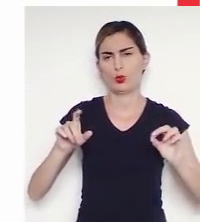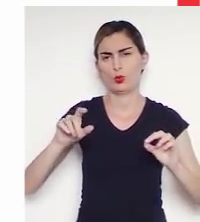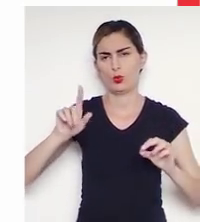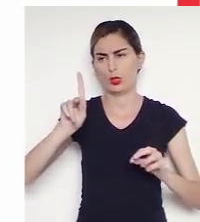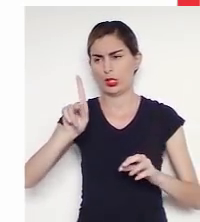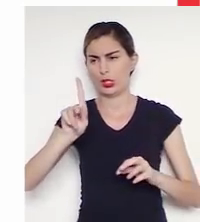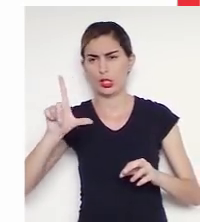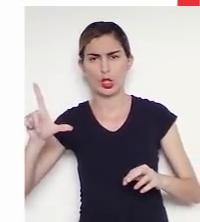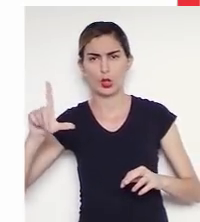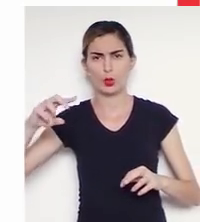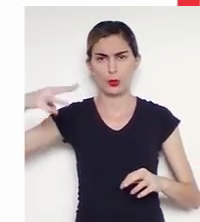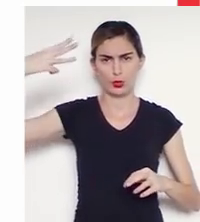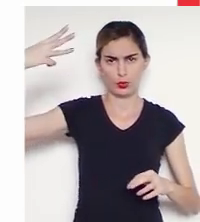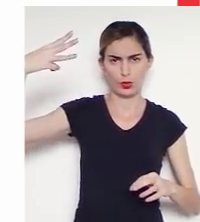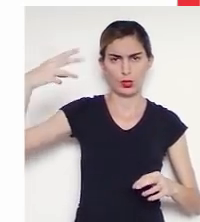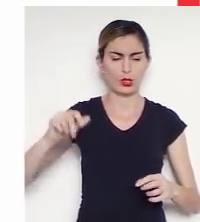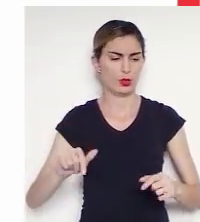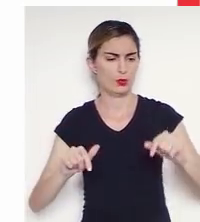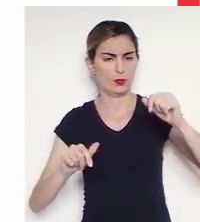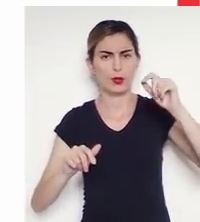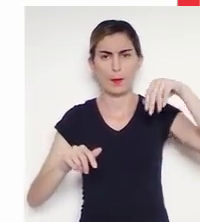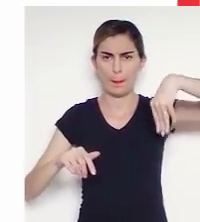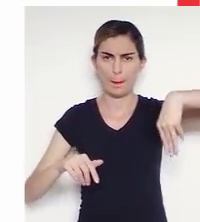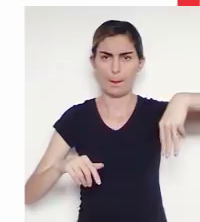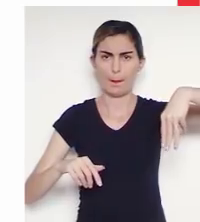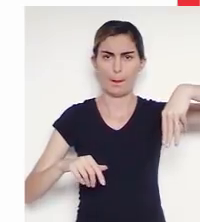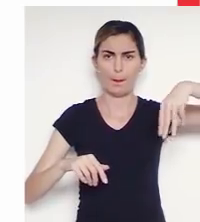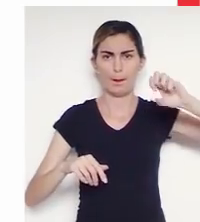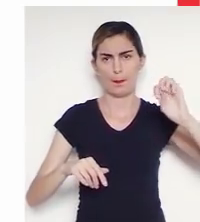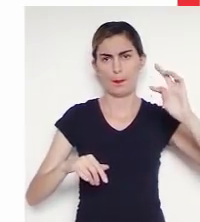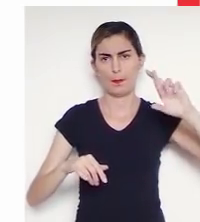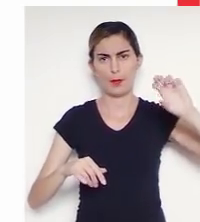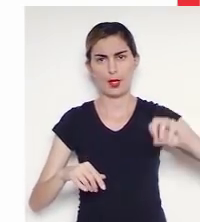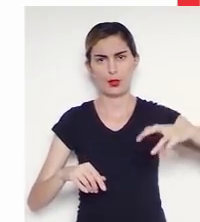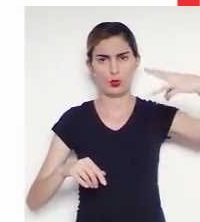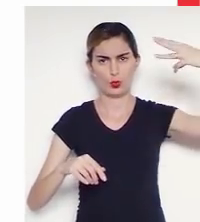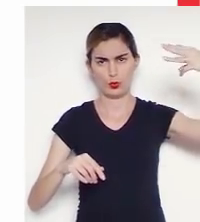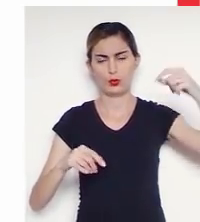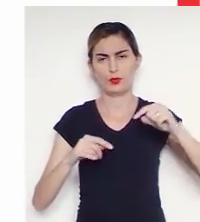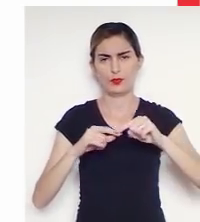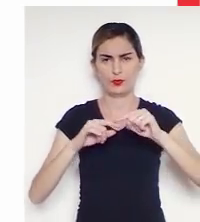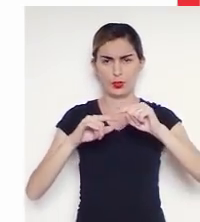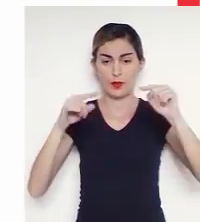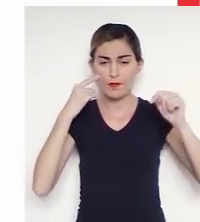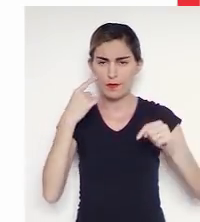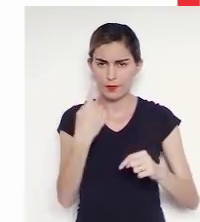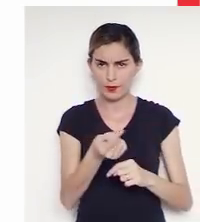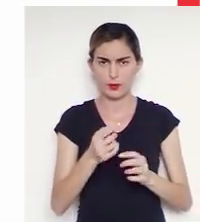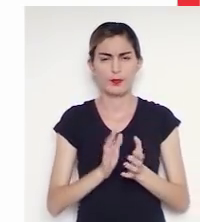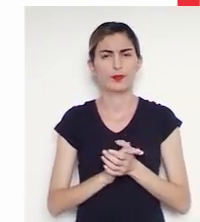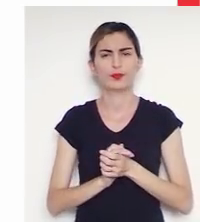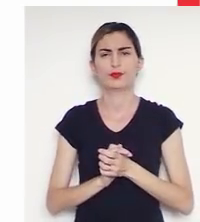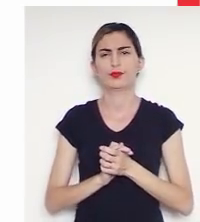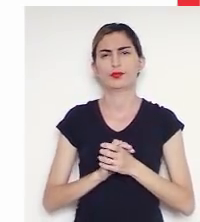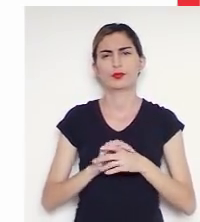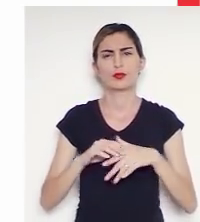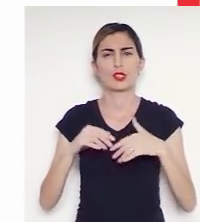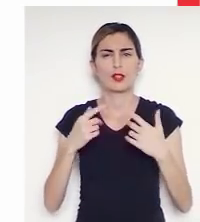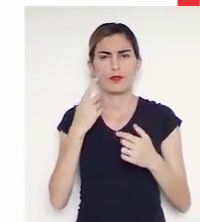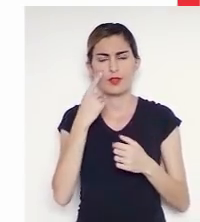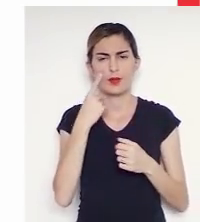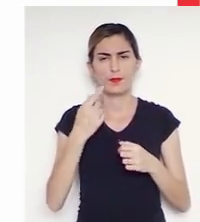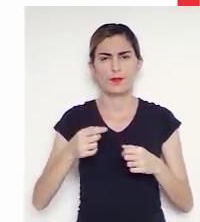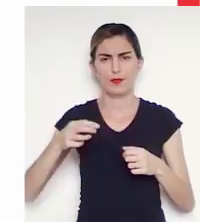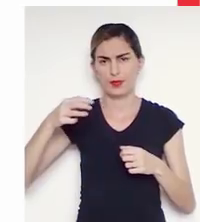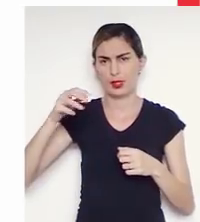quadrado para metro quadrado, segundo a tabela do quilo hectodam, deci, centi, mili.